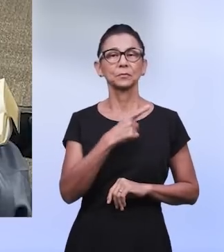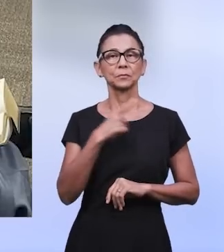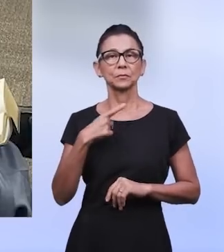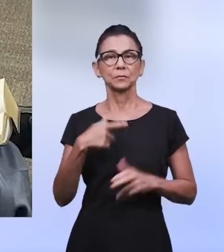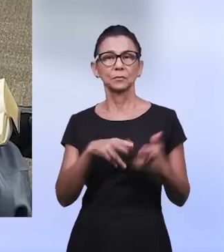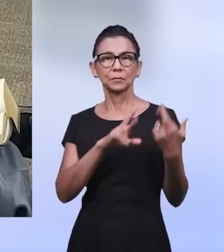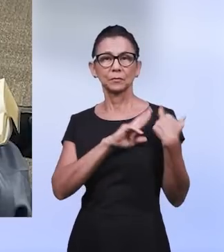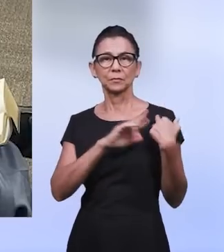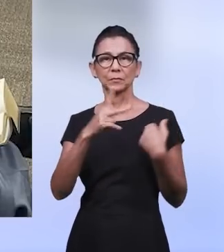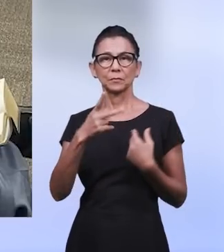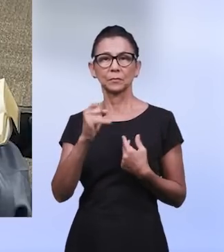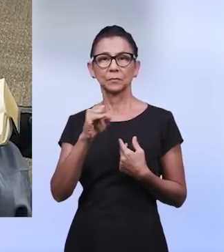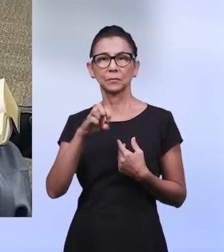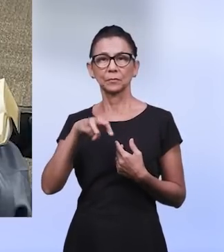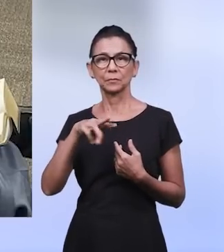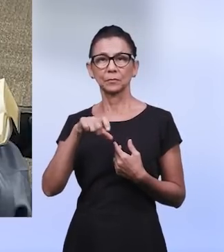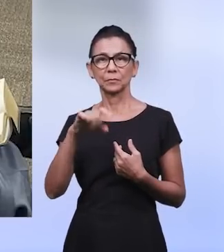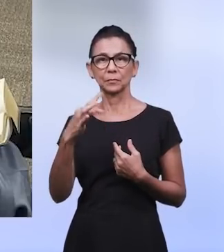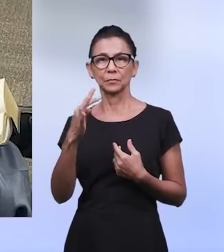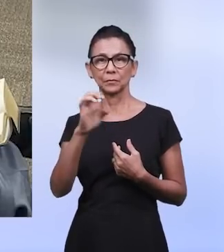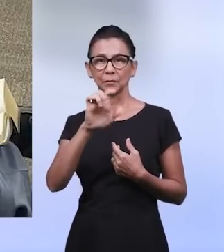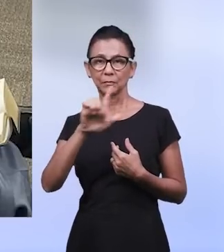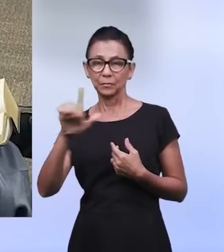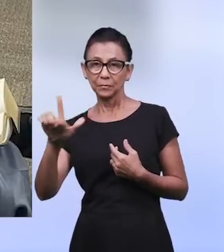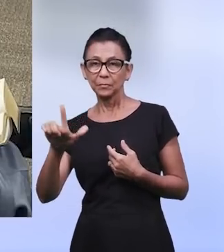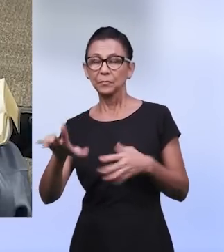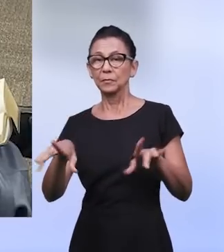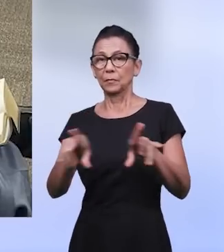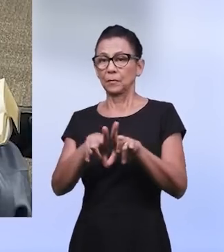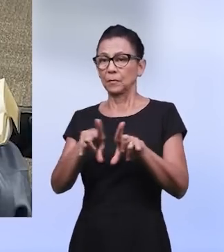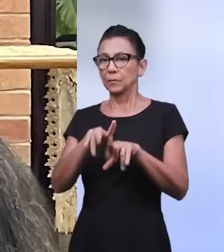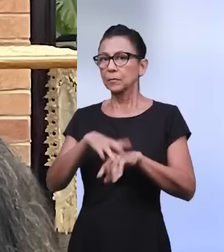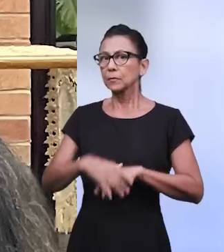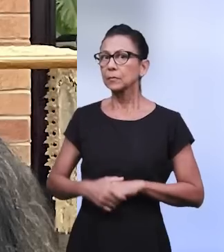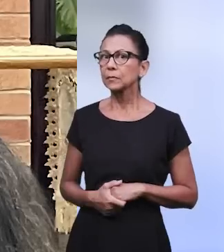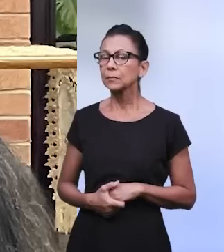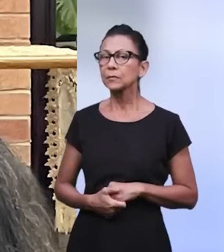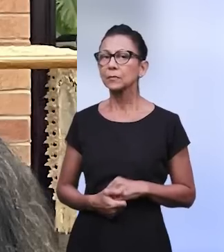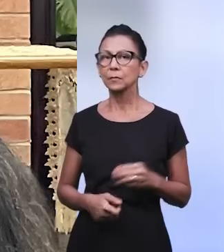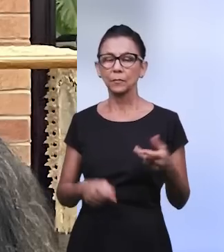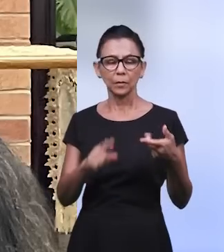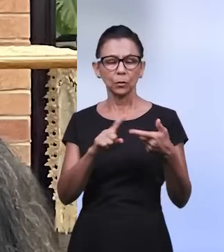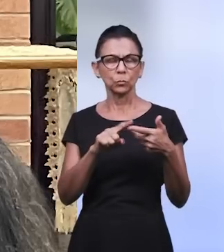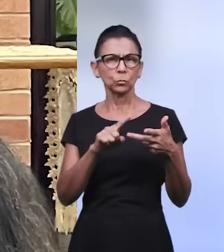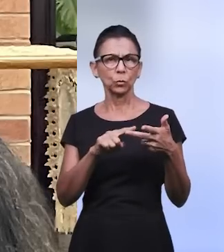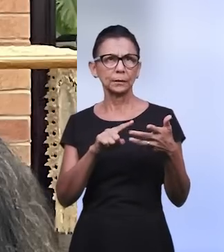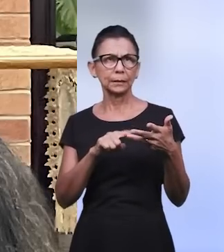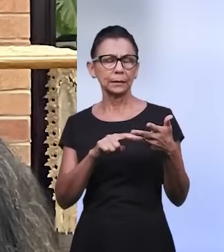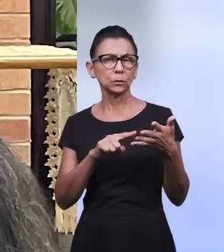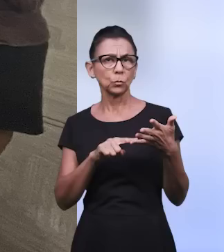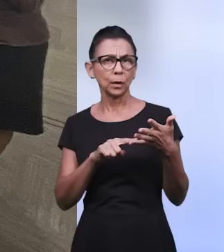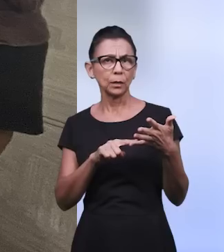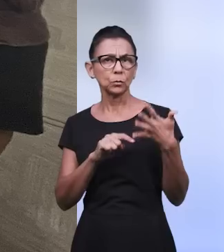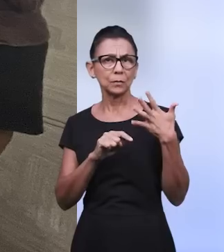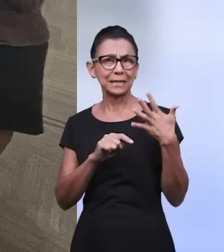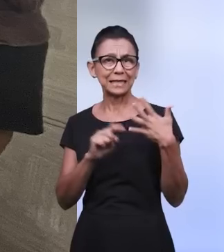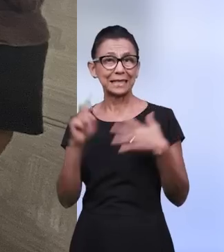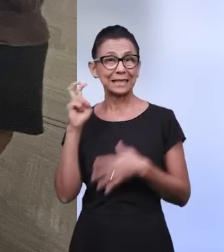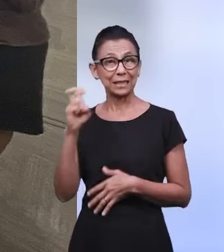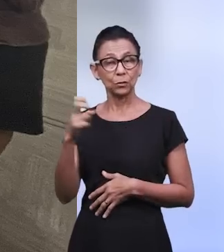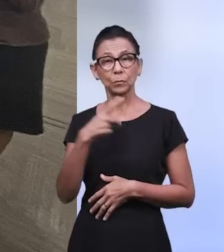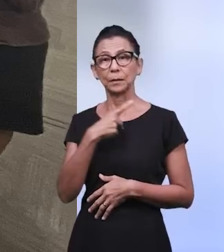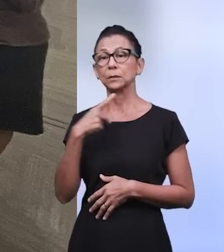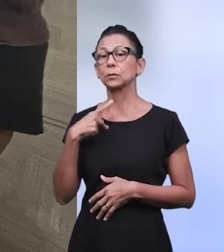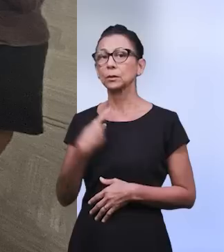é o responsável pela igreja local, e ainda estiveram presentes os pastores Ronildo Scherer, Abimael Pisoni, Dilton Rodrigues e